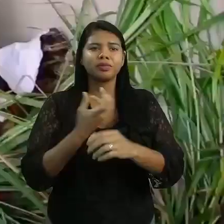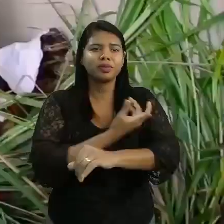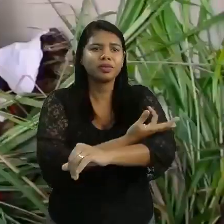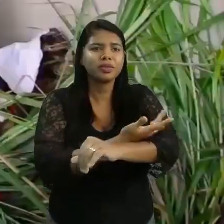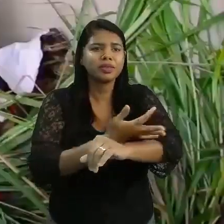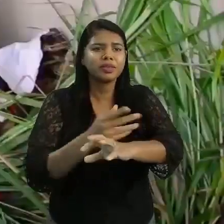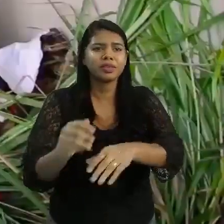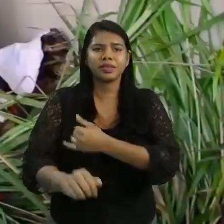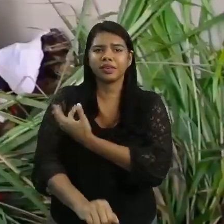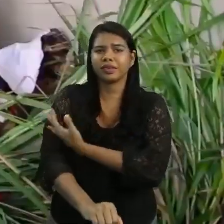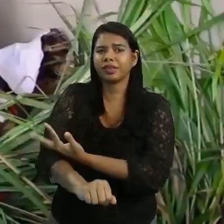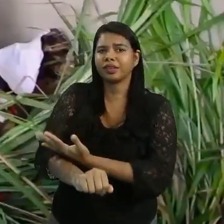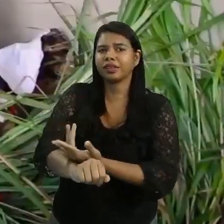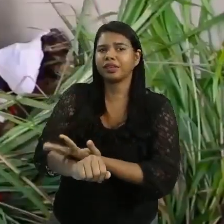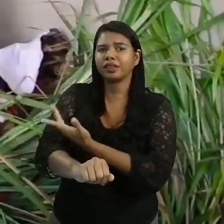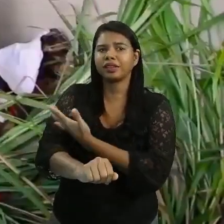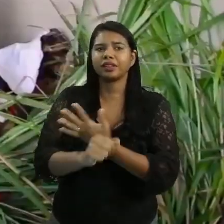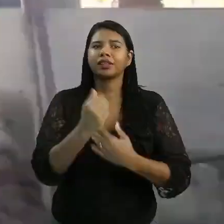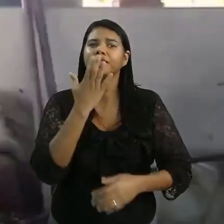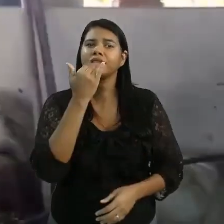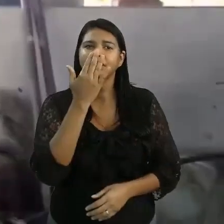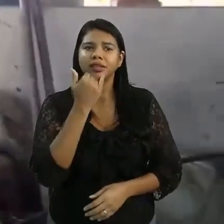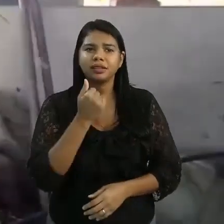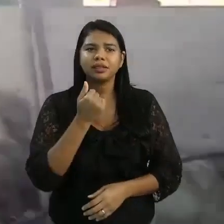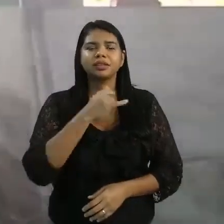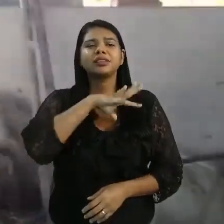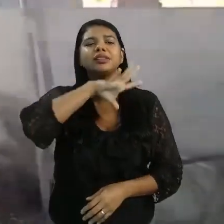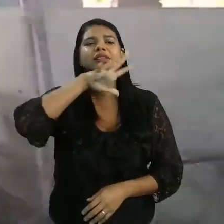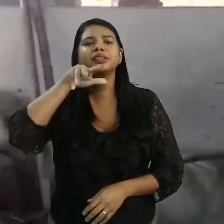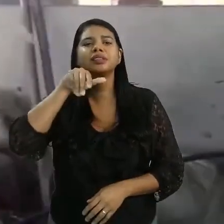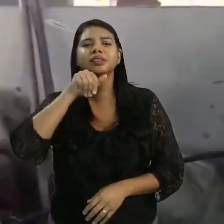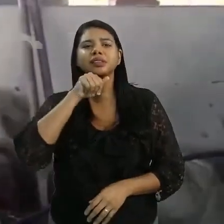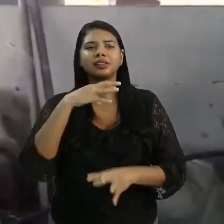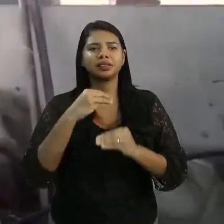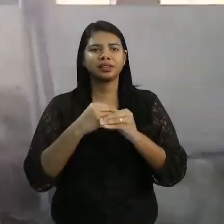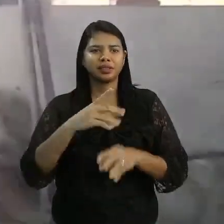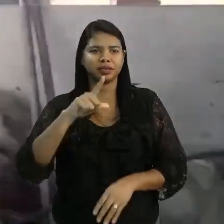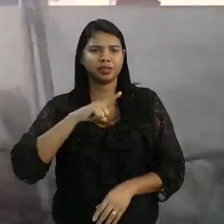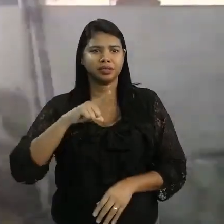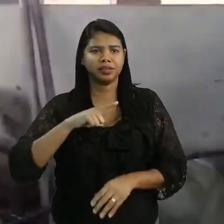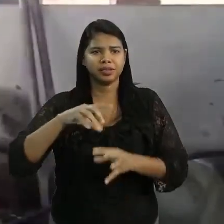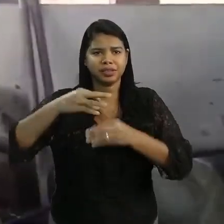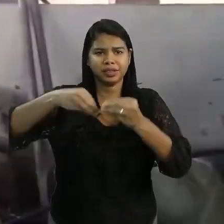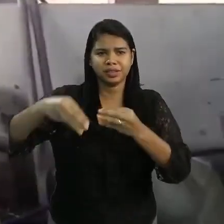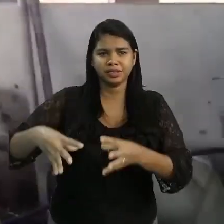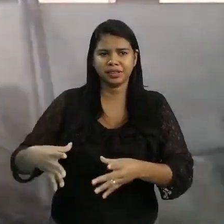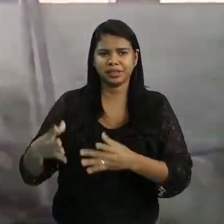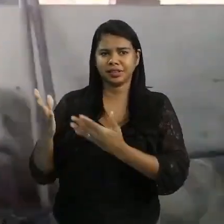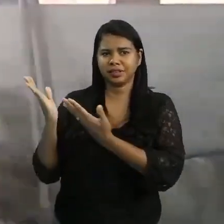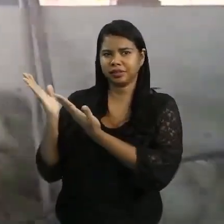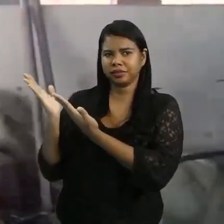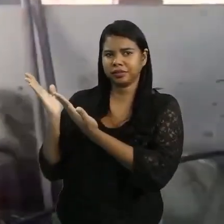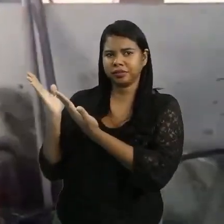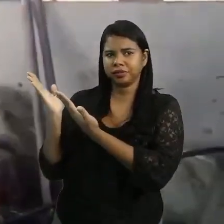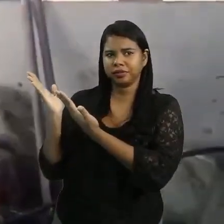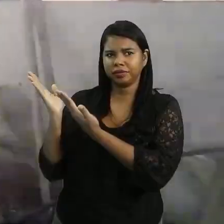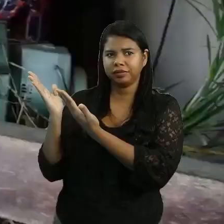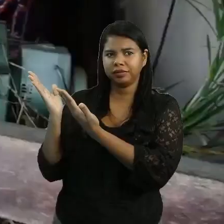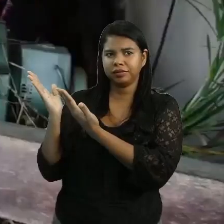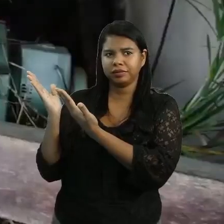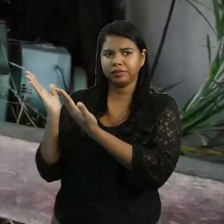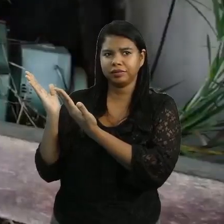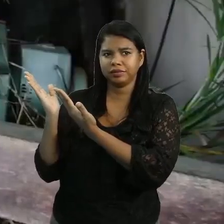Continuando aqui a nossa caminhada no Educa Pé na Estrada, a gente está aqui no curral, que os Hare Krishna chamam de Goshala. E